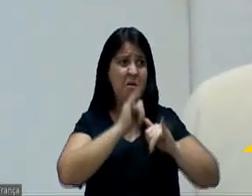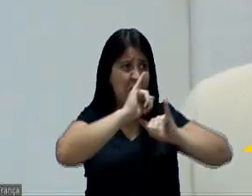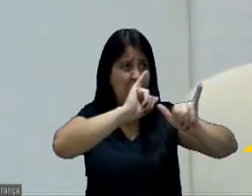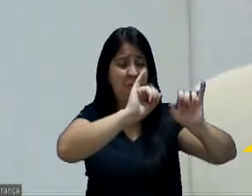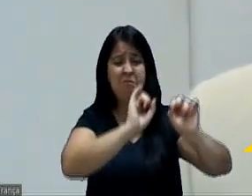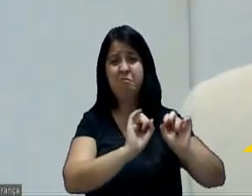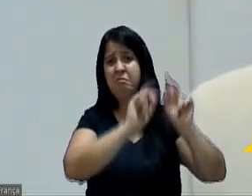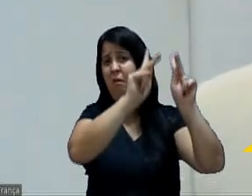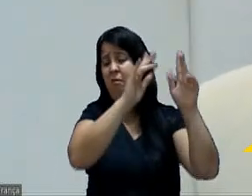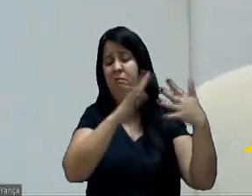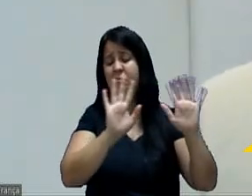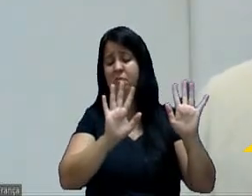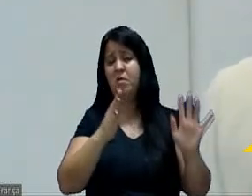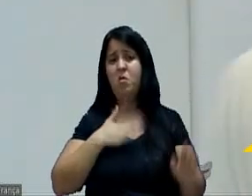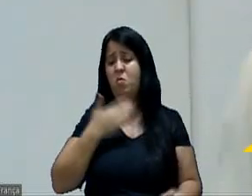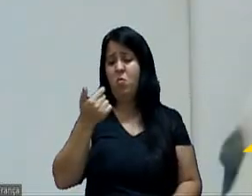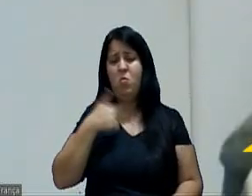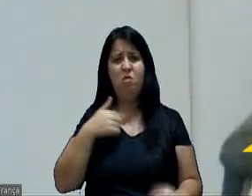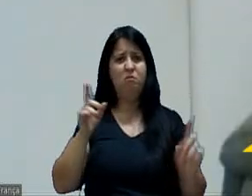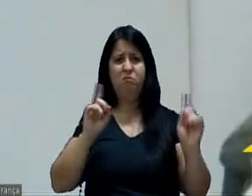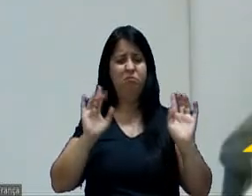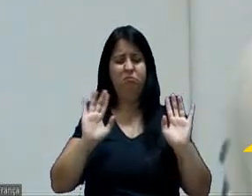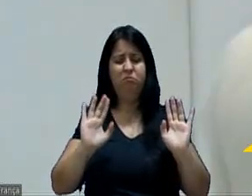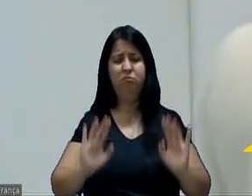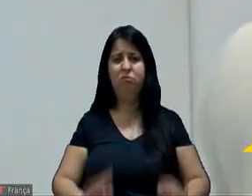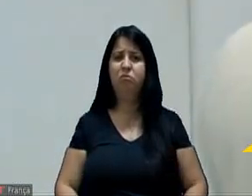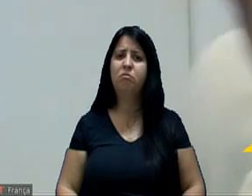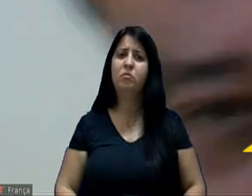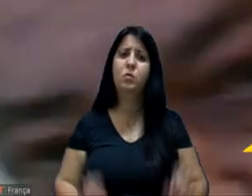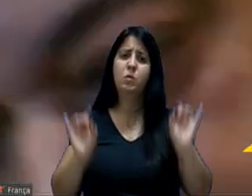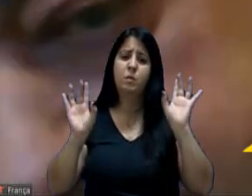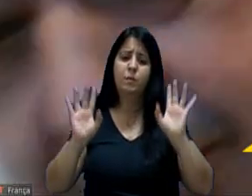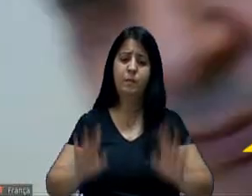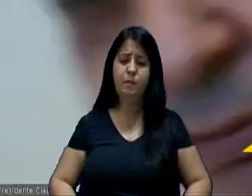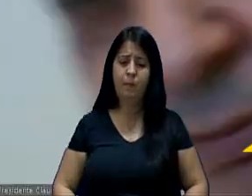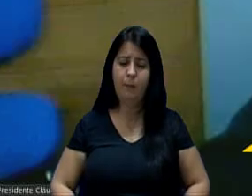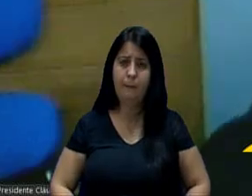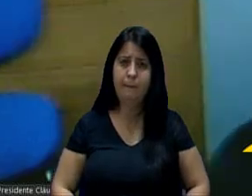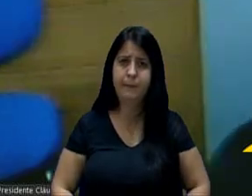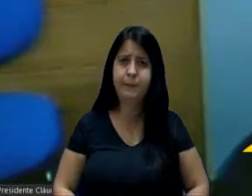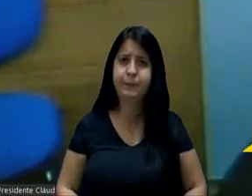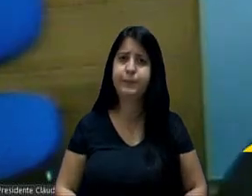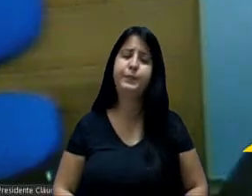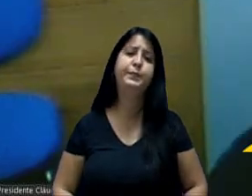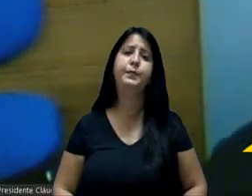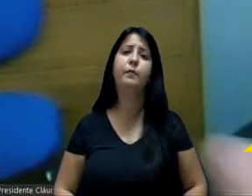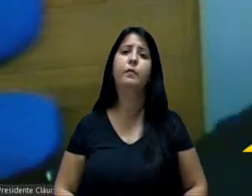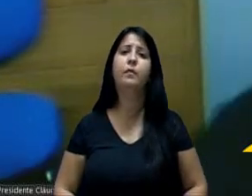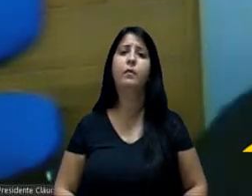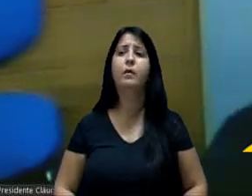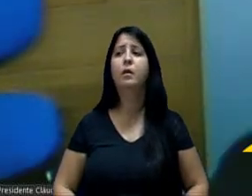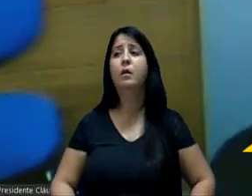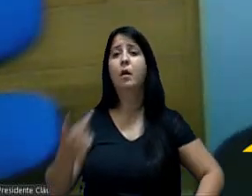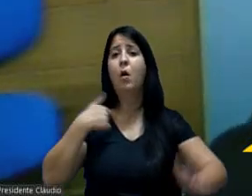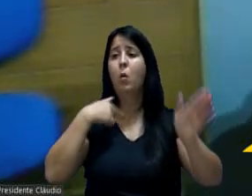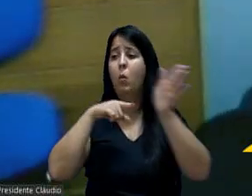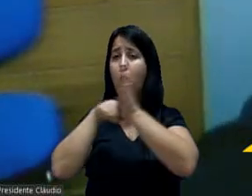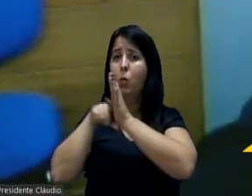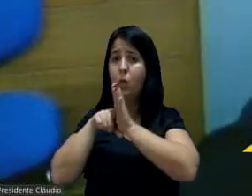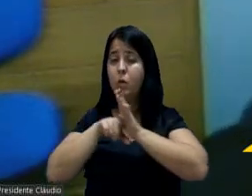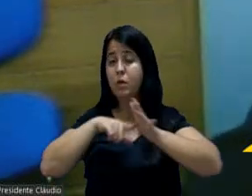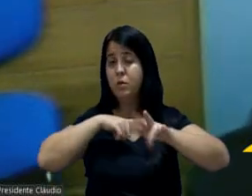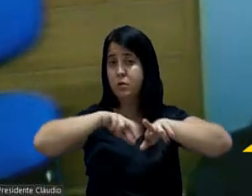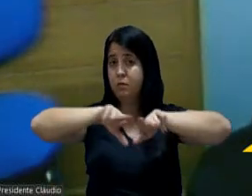quiser. Isso não assusta esse vereador. Para isso, presidente. Eu vou fazer uma consulta, tem vários vereadores pedindo para